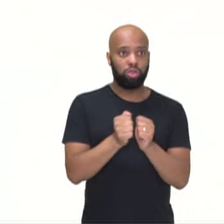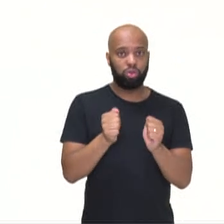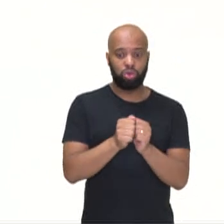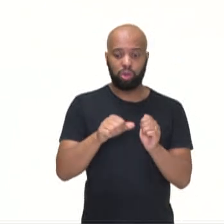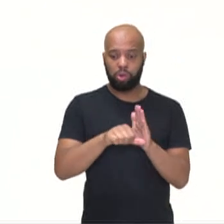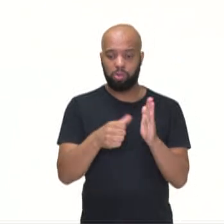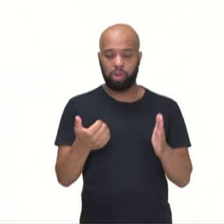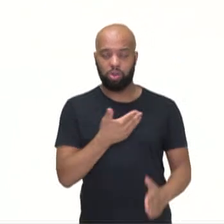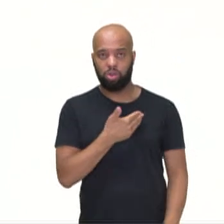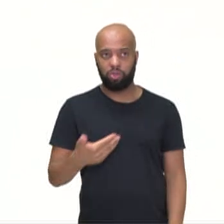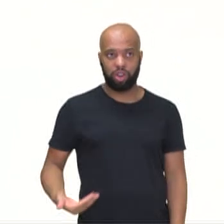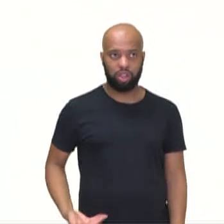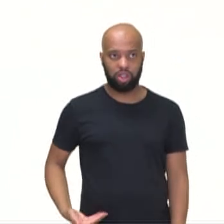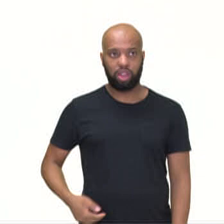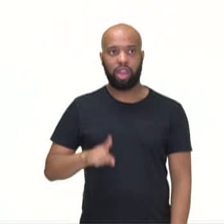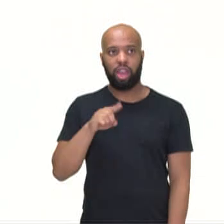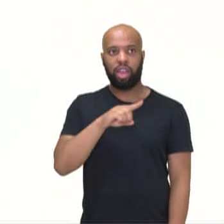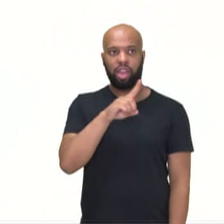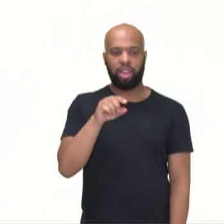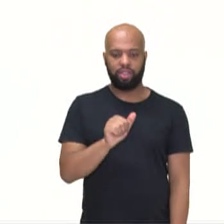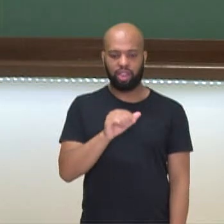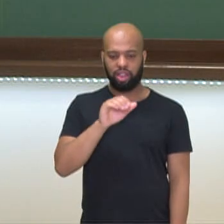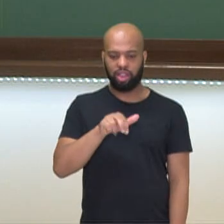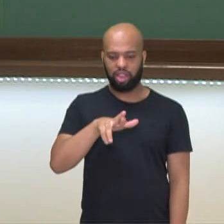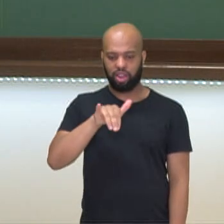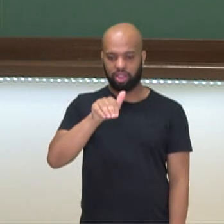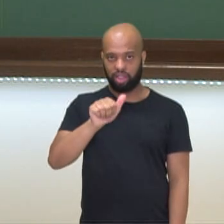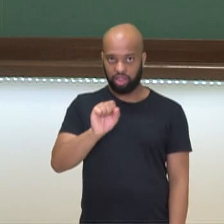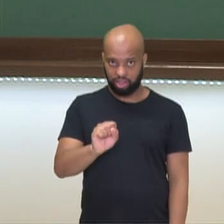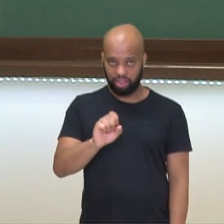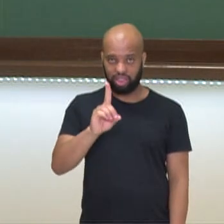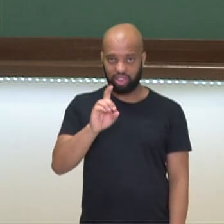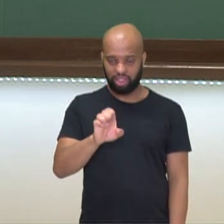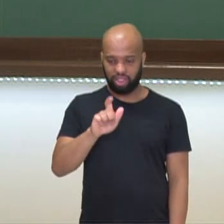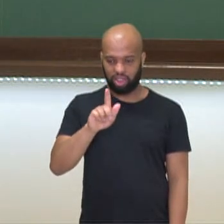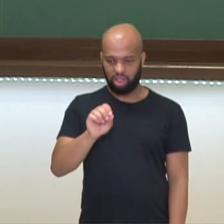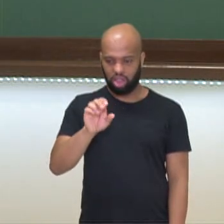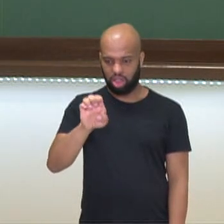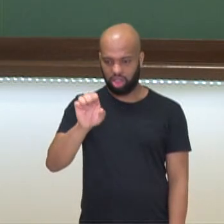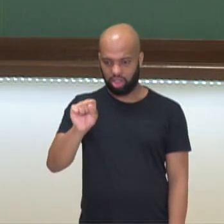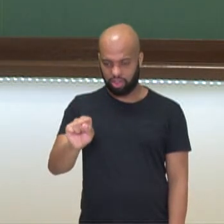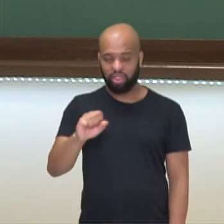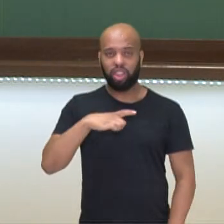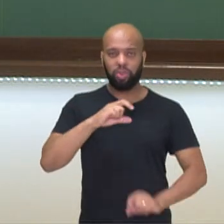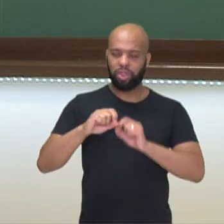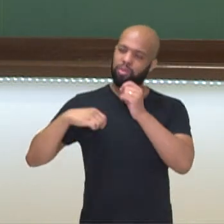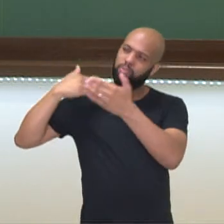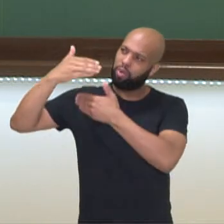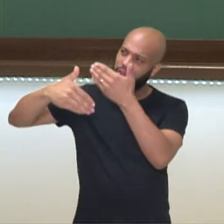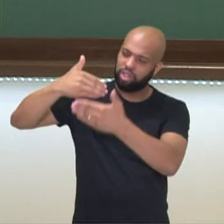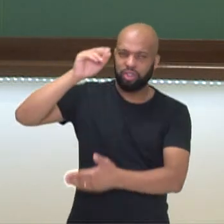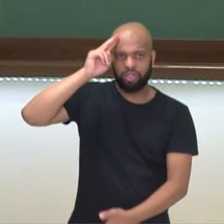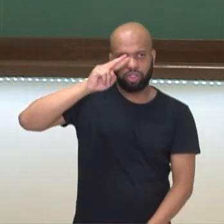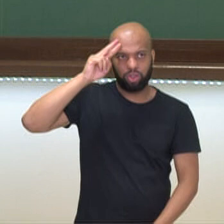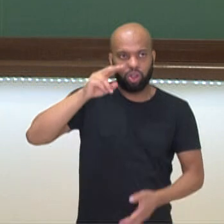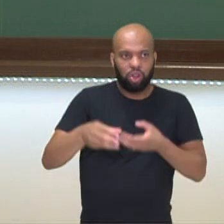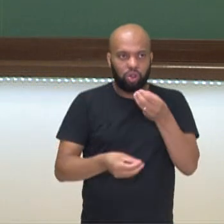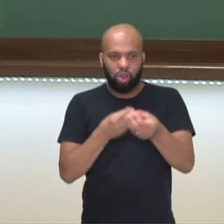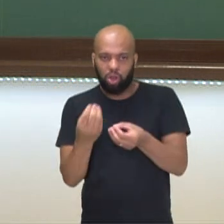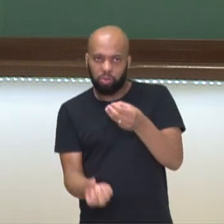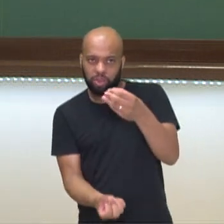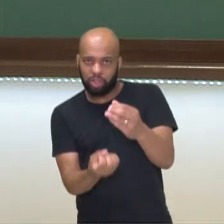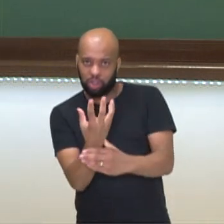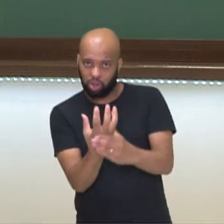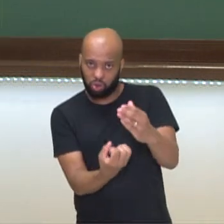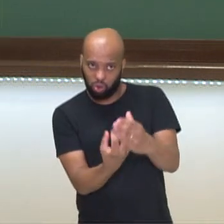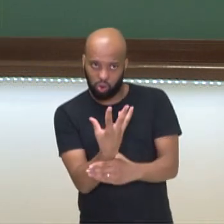primeiro governador, Zacarias de Góes e Vasconcelos. Tá ok? Aí tem todo um processo histórico de formação e